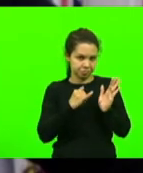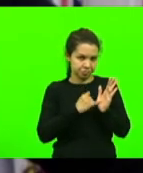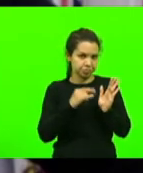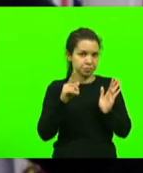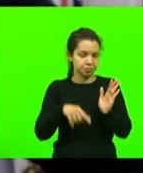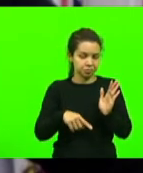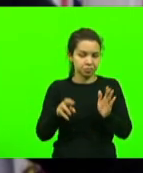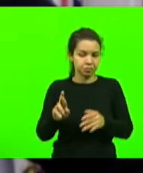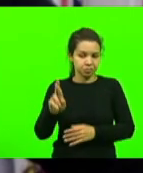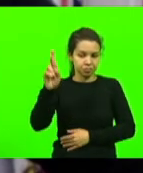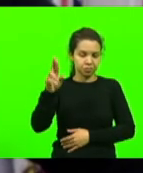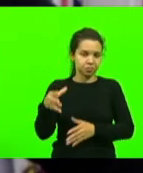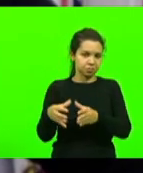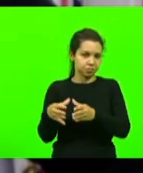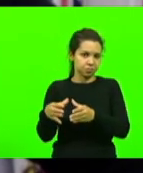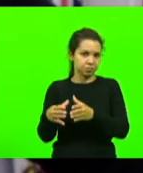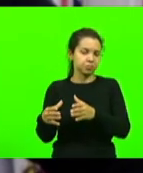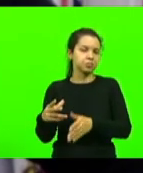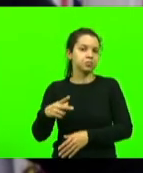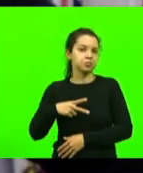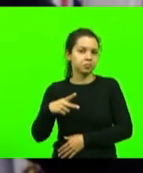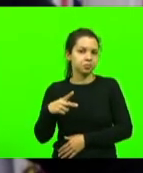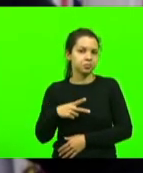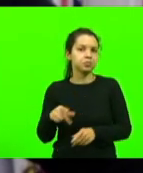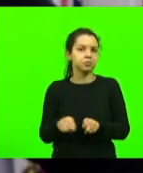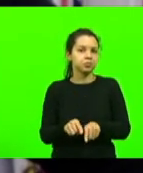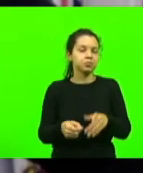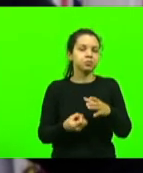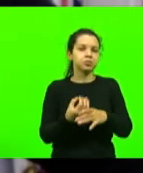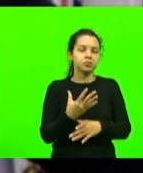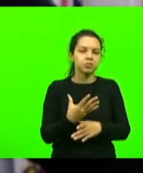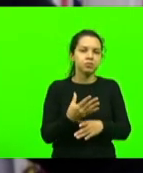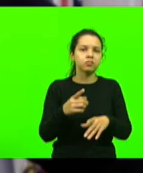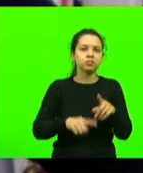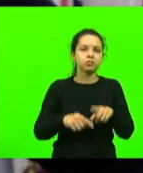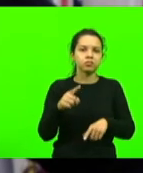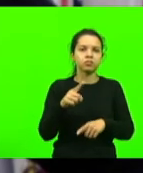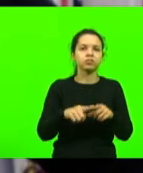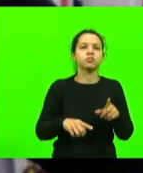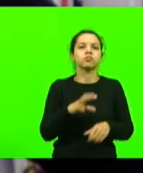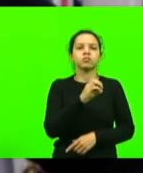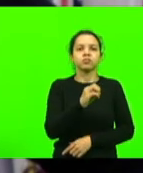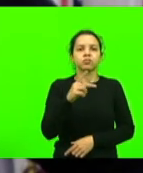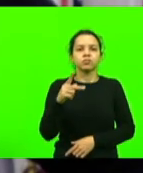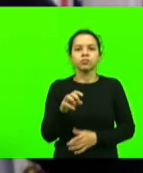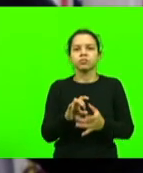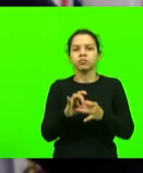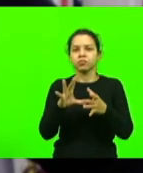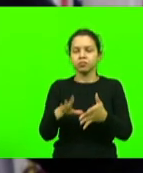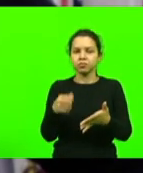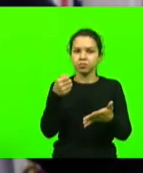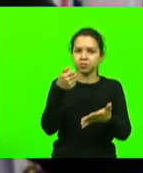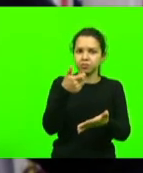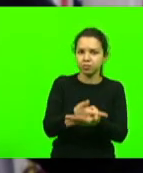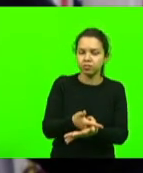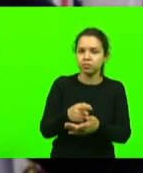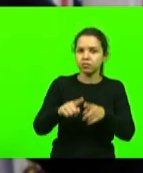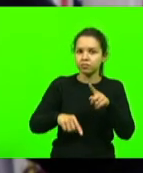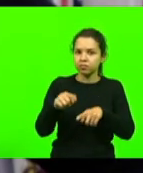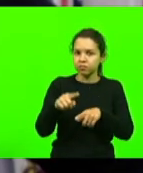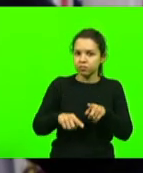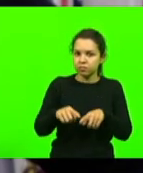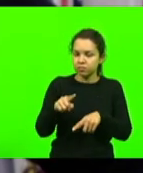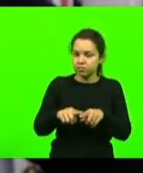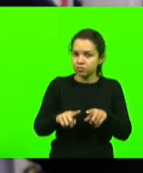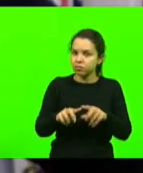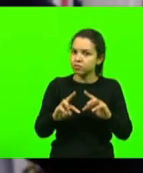privado inclusive criasse um instrumento de cooperação que autoriza pagar os recursos humanos das empresas